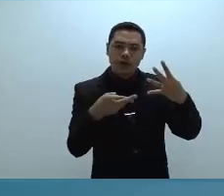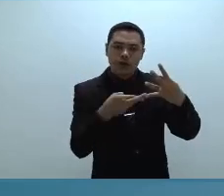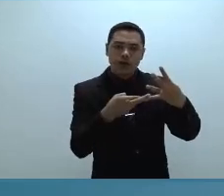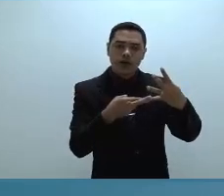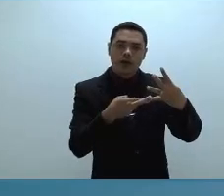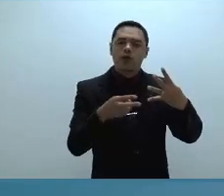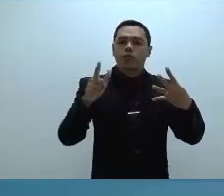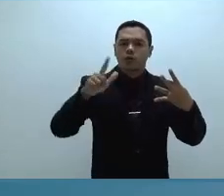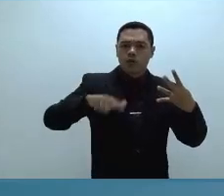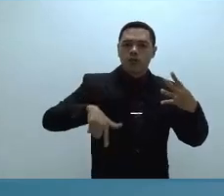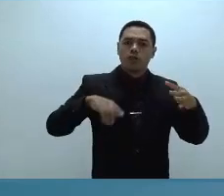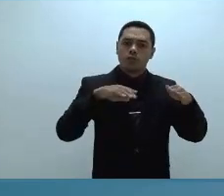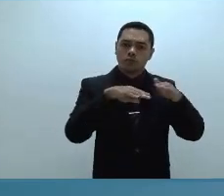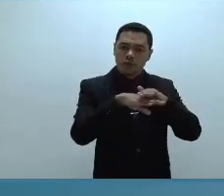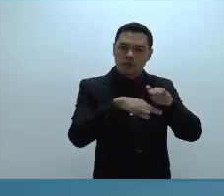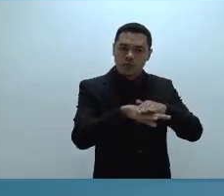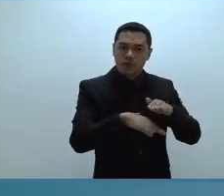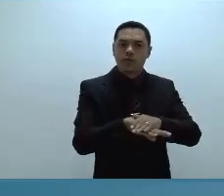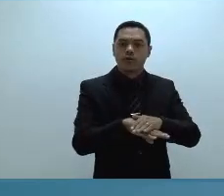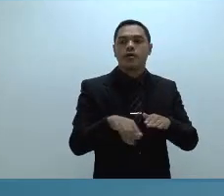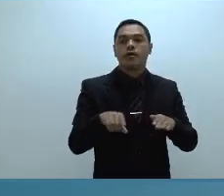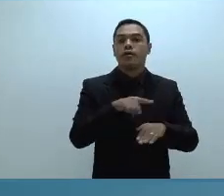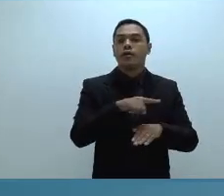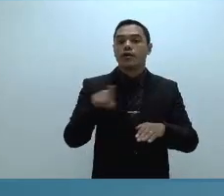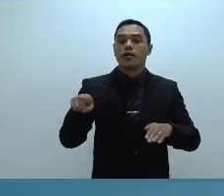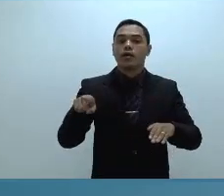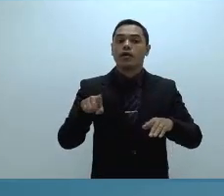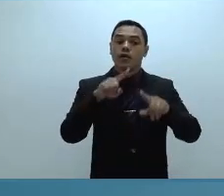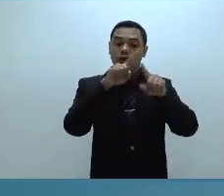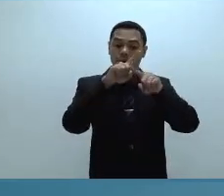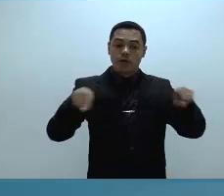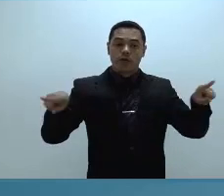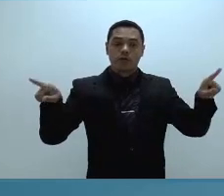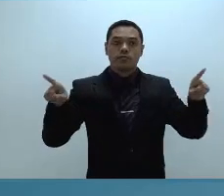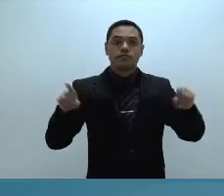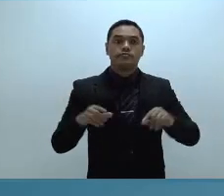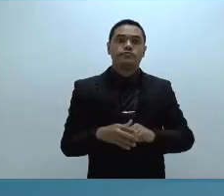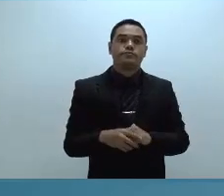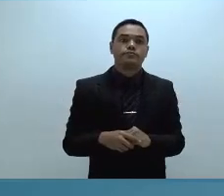foi suscitado a alegada violação à coisa julgada.